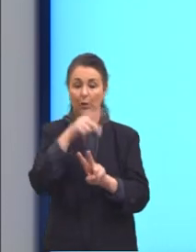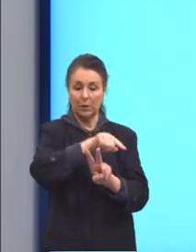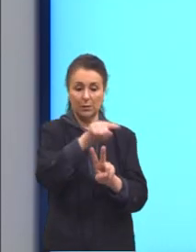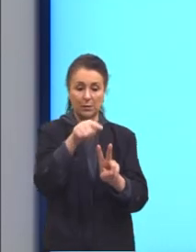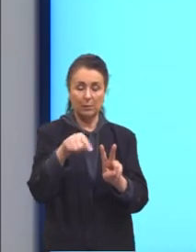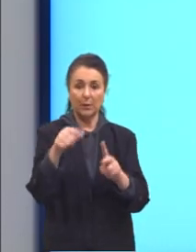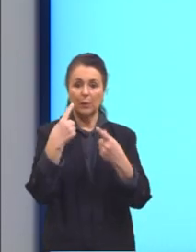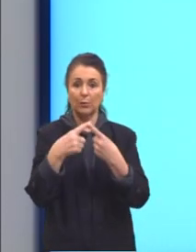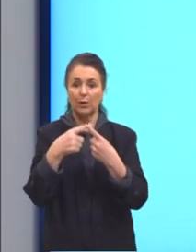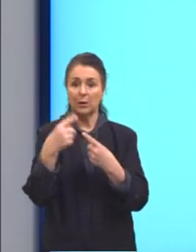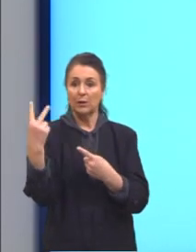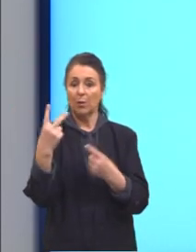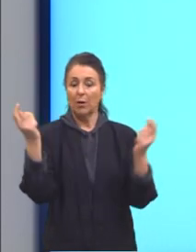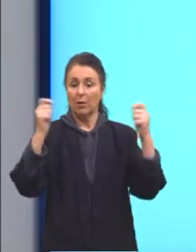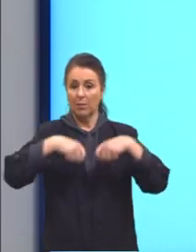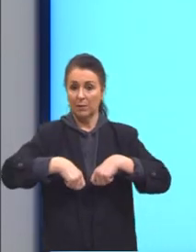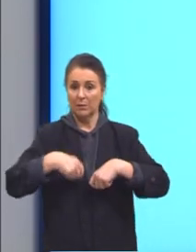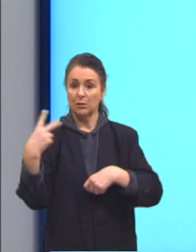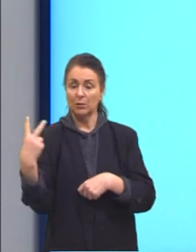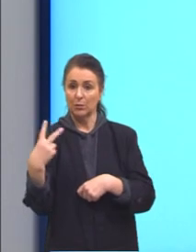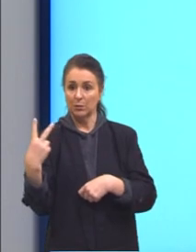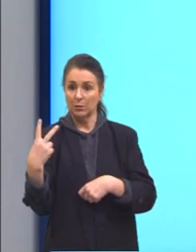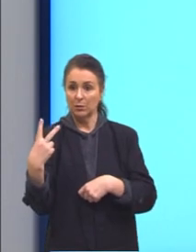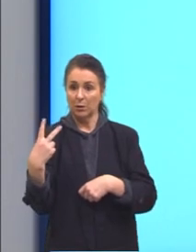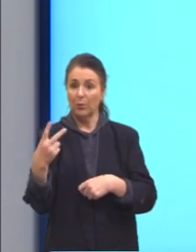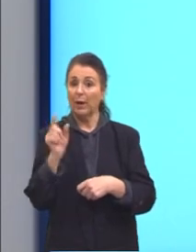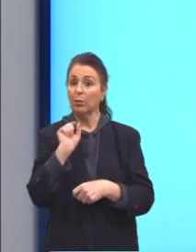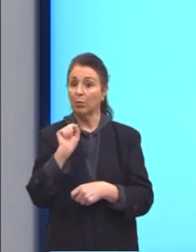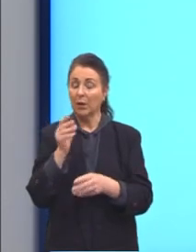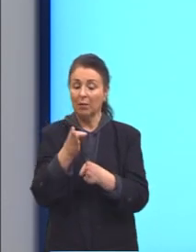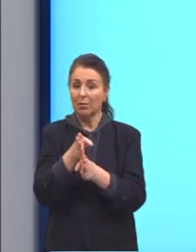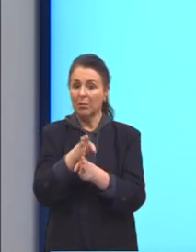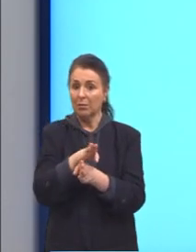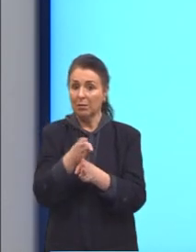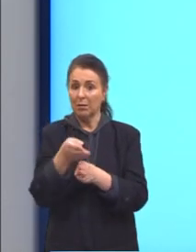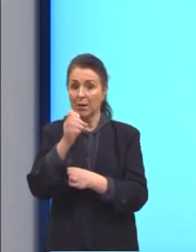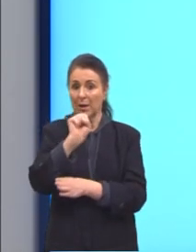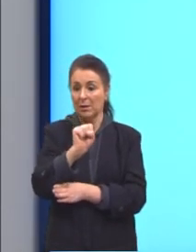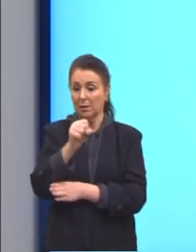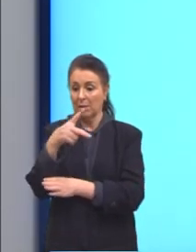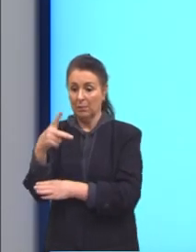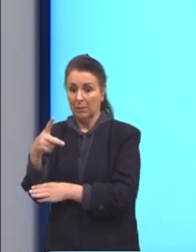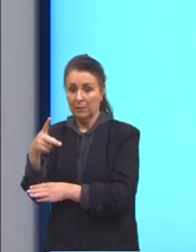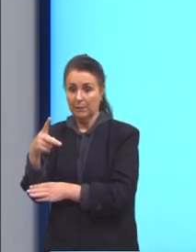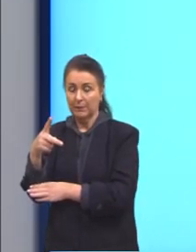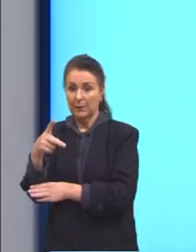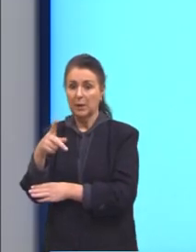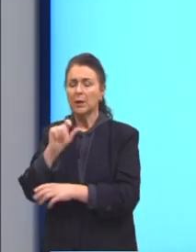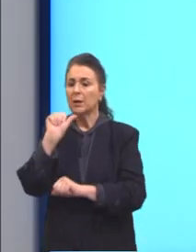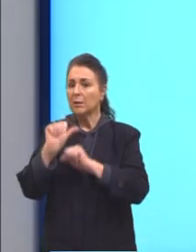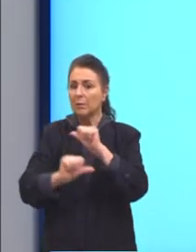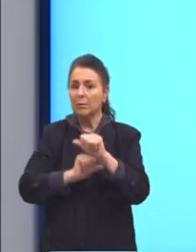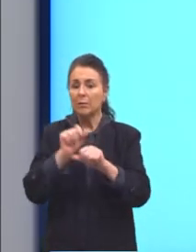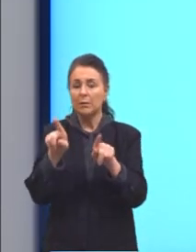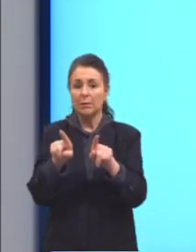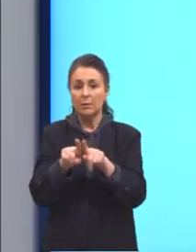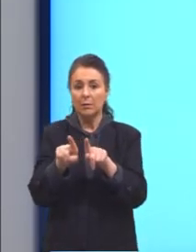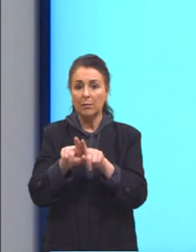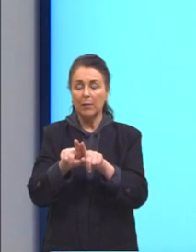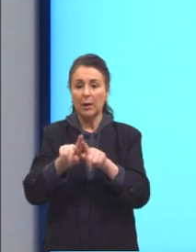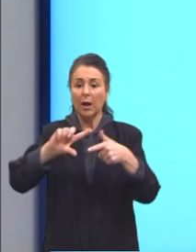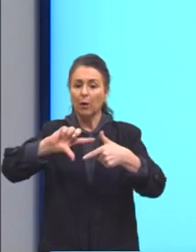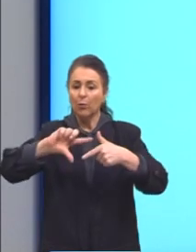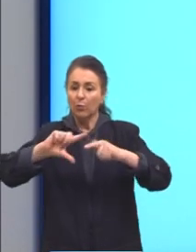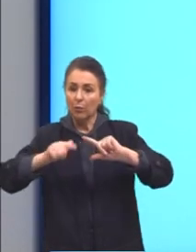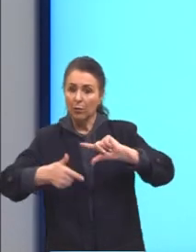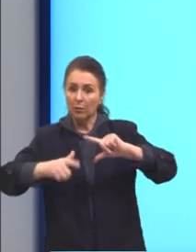esses duas capacidades aqui é da hibridização SP o que muda também é a geometria